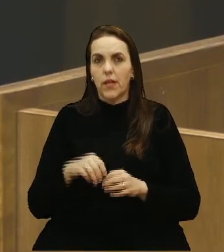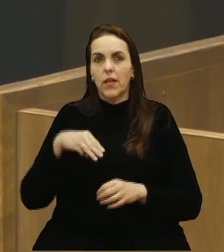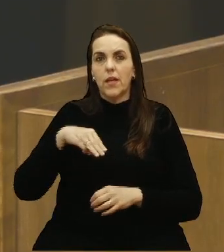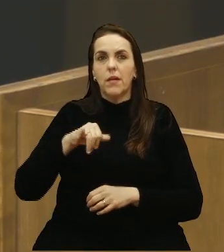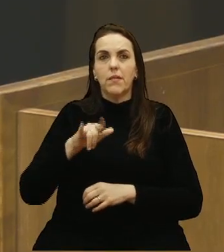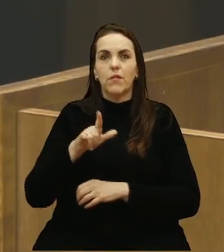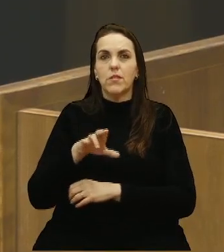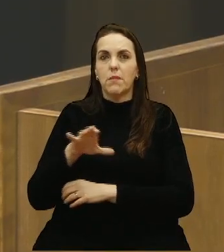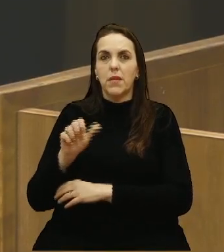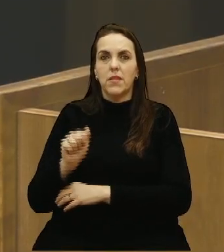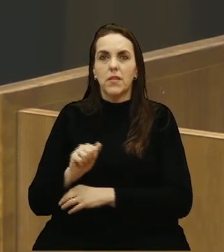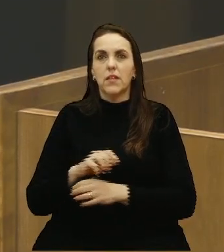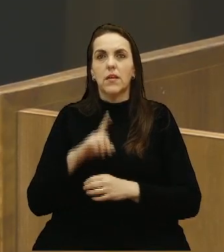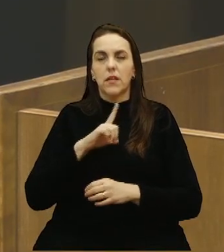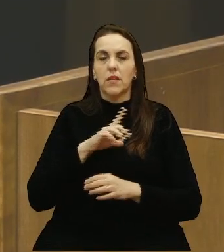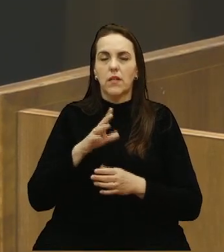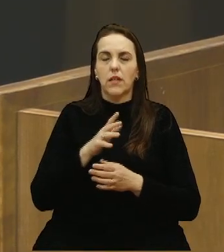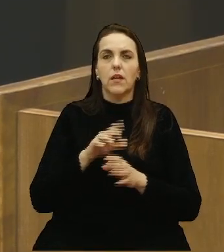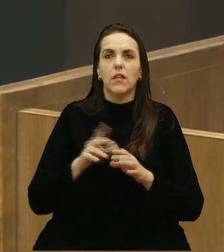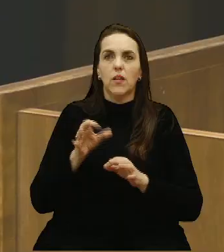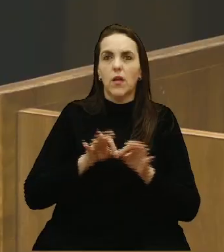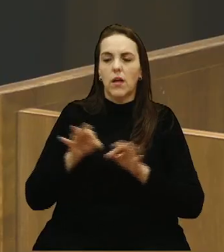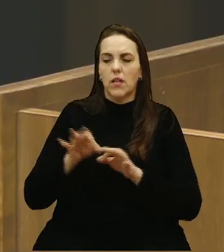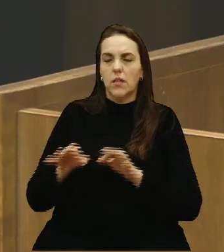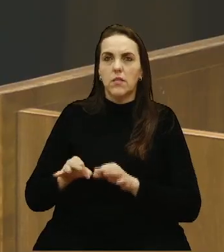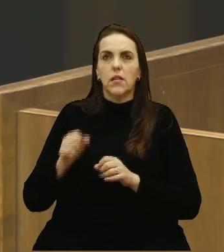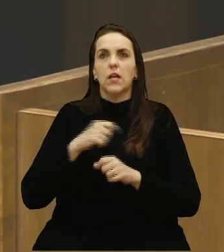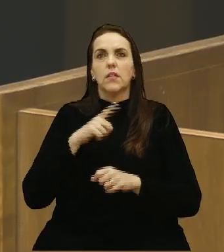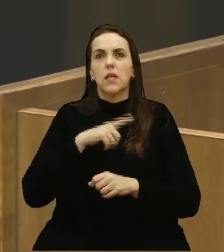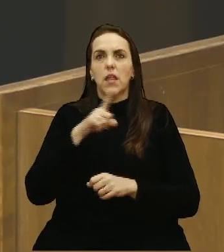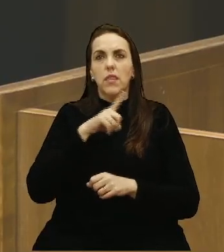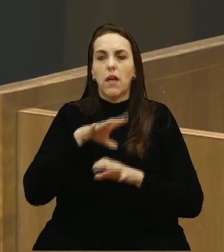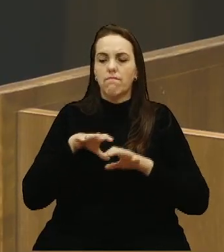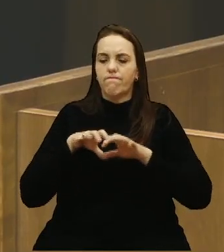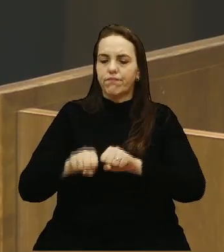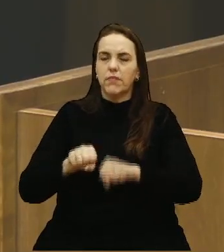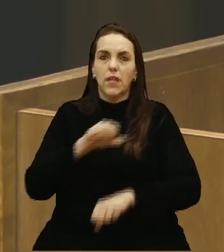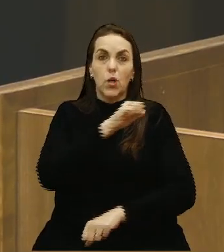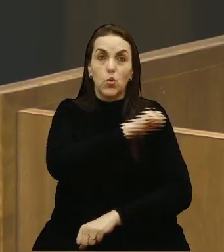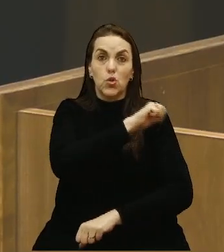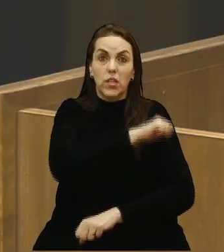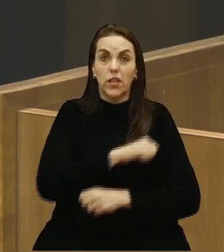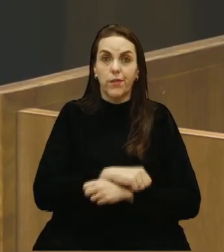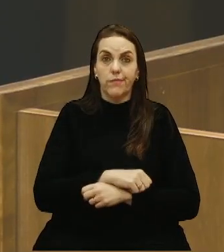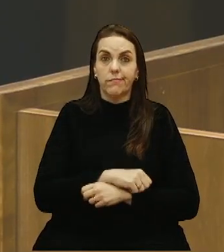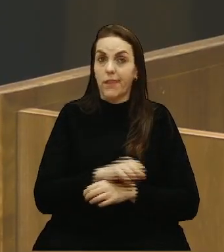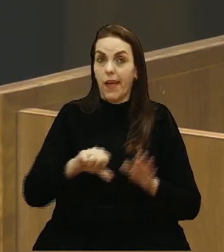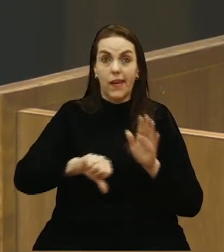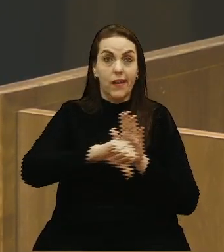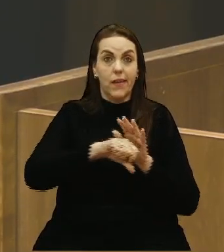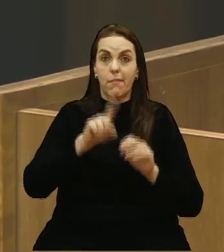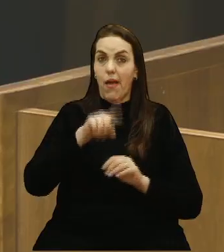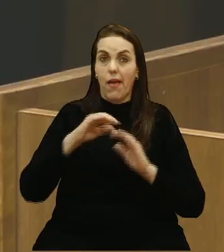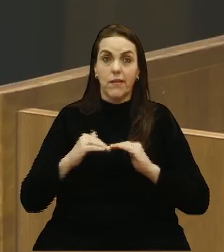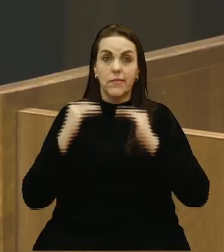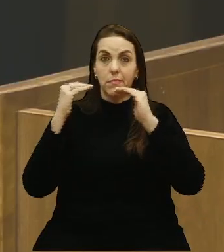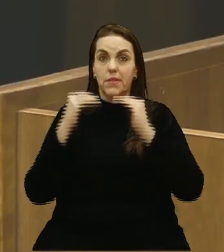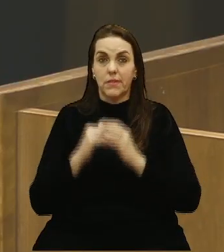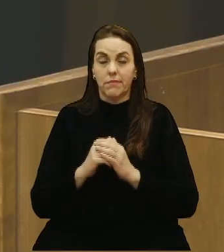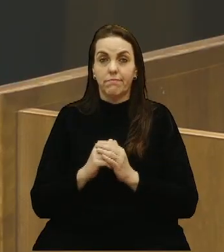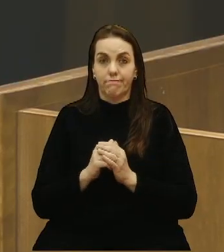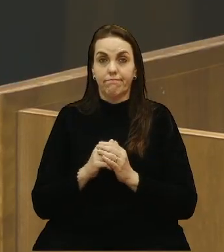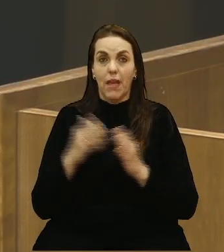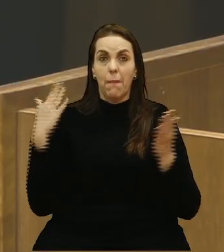toma um local e cria um estado paralelo? Por exemplo, o Rio de Janeiro. E isso é um crime contra a soberania. Era para a Marinha entrar lá,